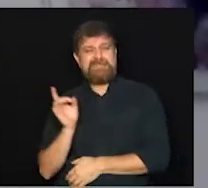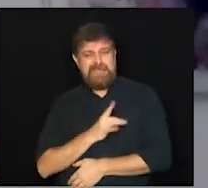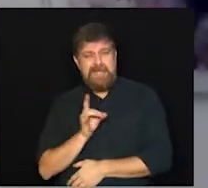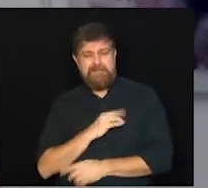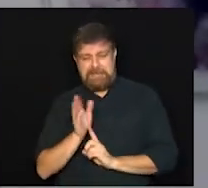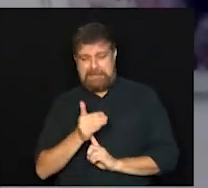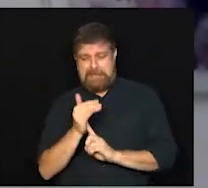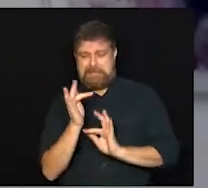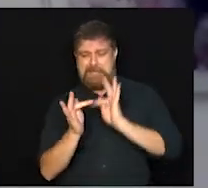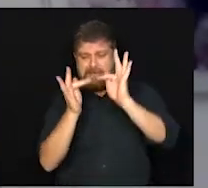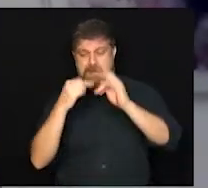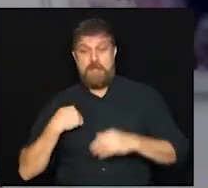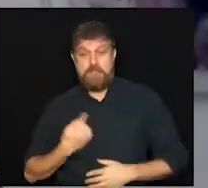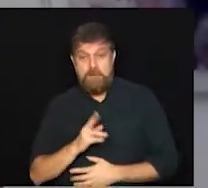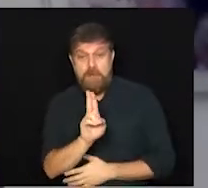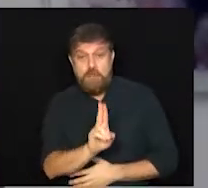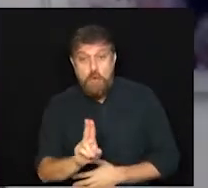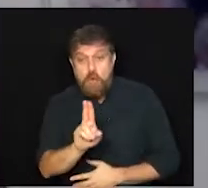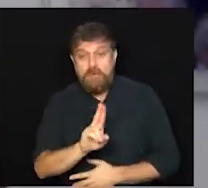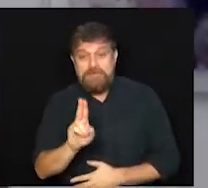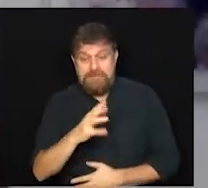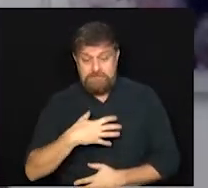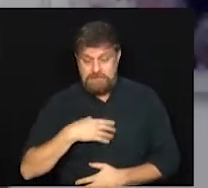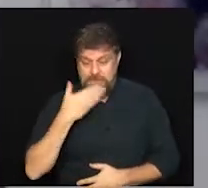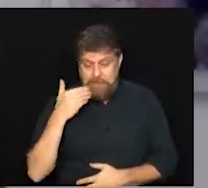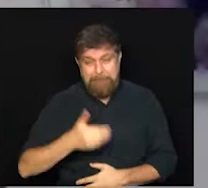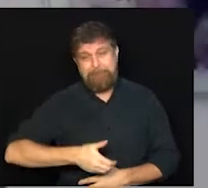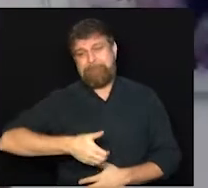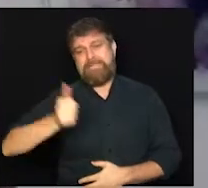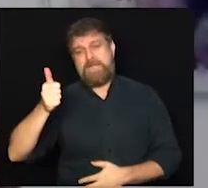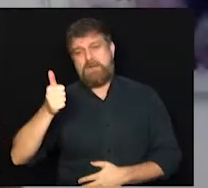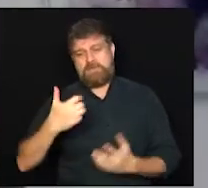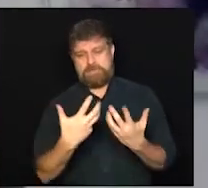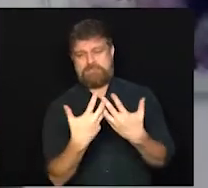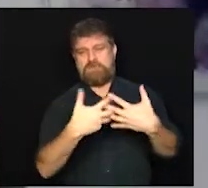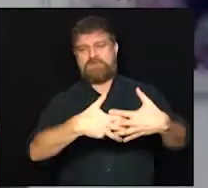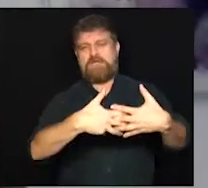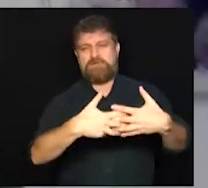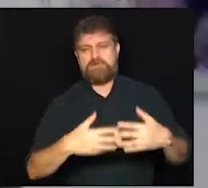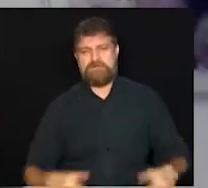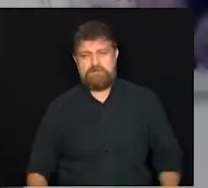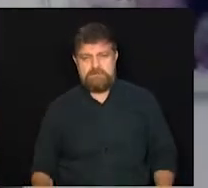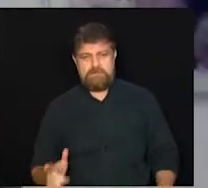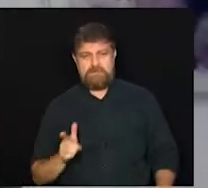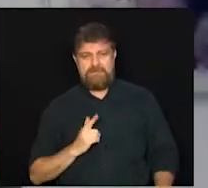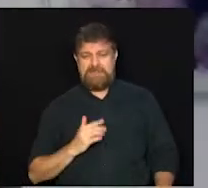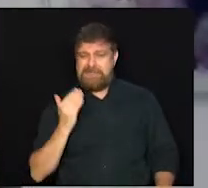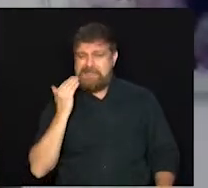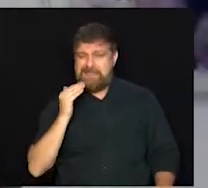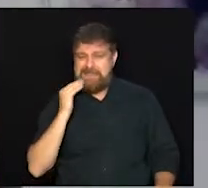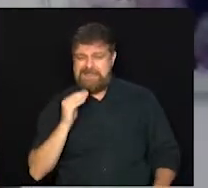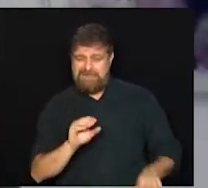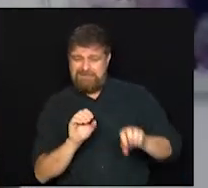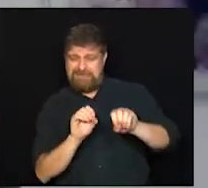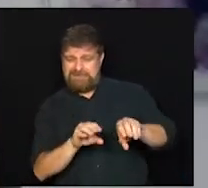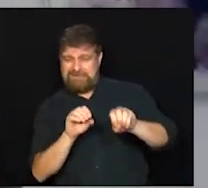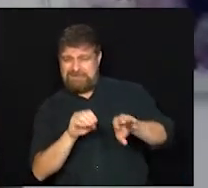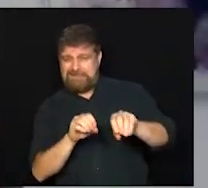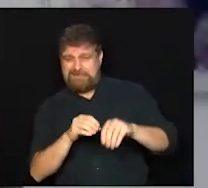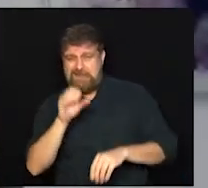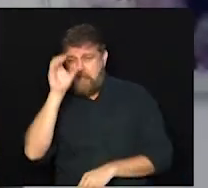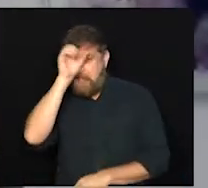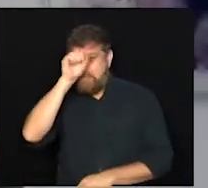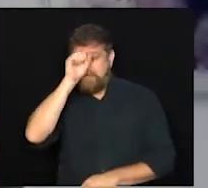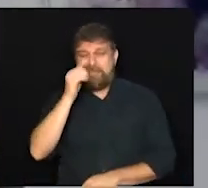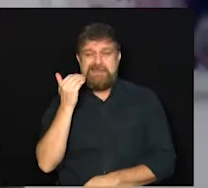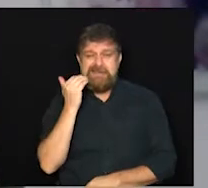poder utilizar isso da melhor forma possível. Os déficits de aprendizagem que vão ficar,